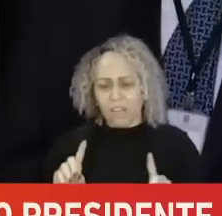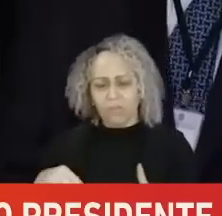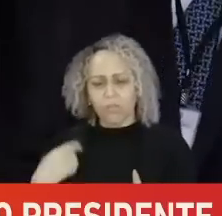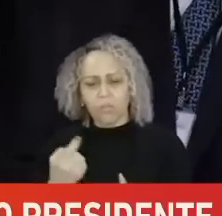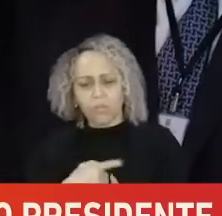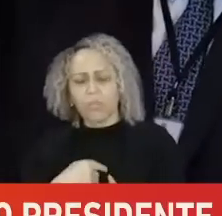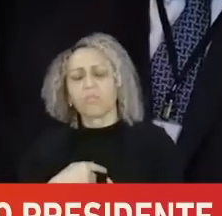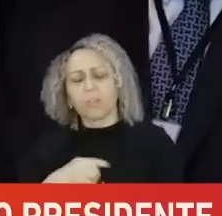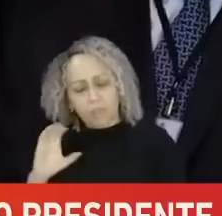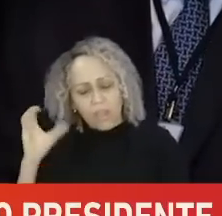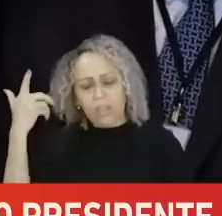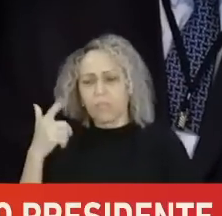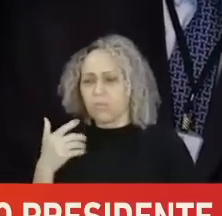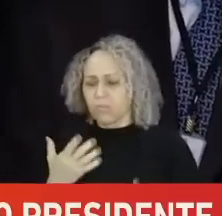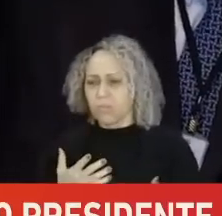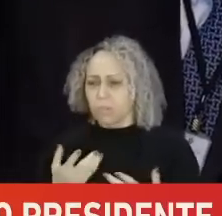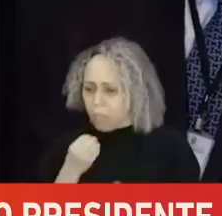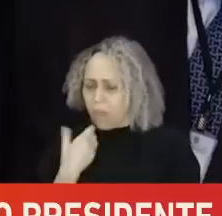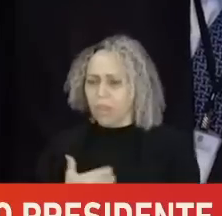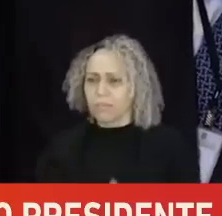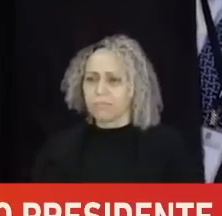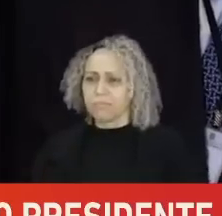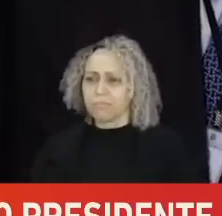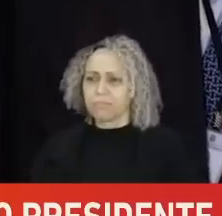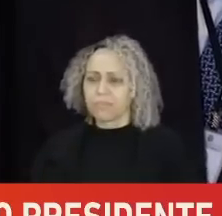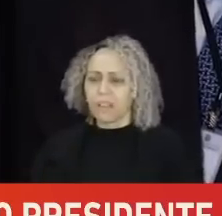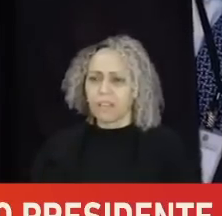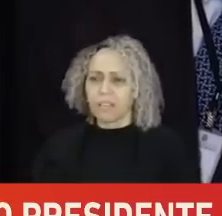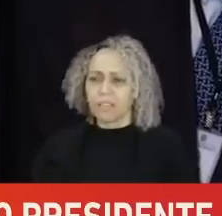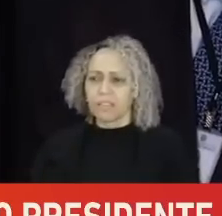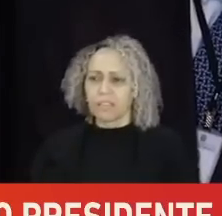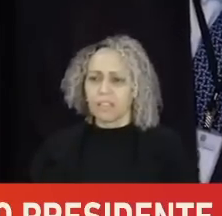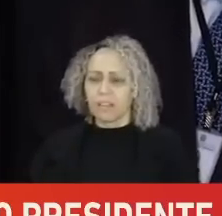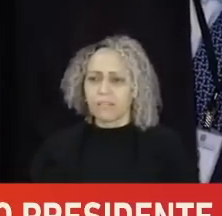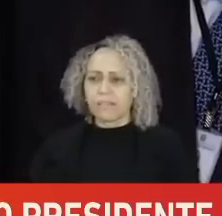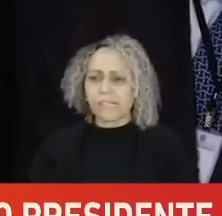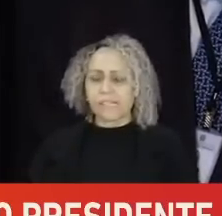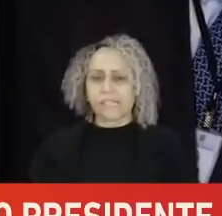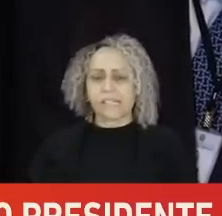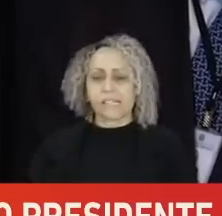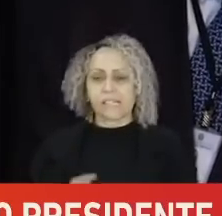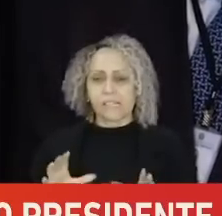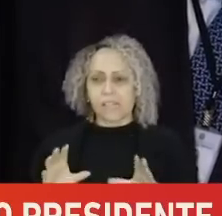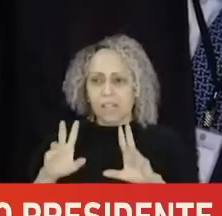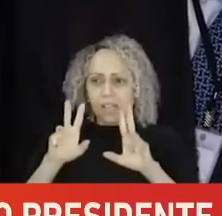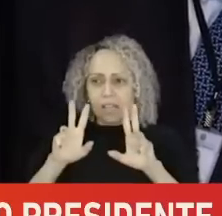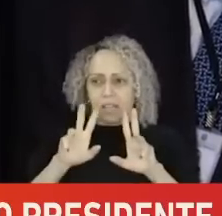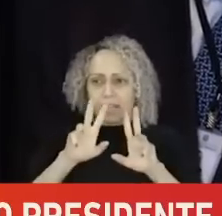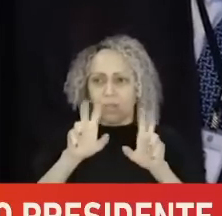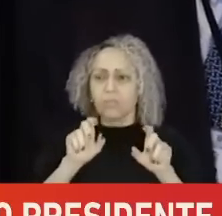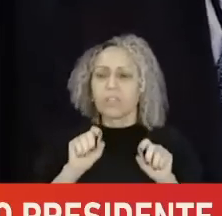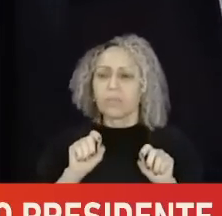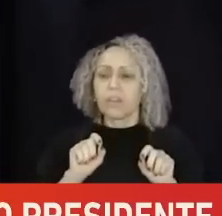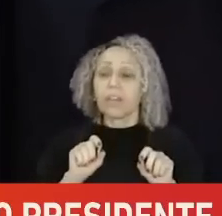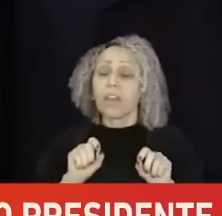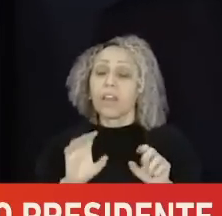que no governo do Bolsonaro a Petrobras mudou de presidente 4 vezes, né? O que já não foi tão legal. Então, mas eram pessoas técnicas, porque, né? Porque por mais